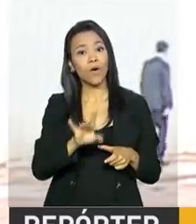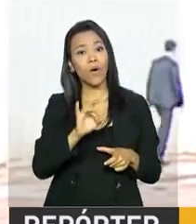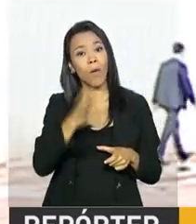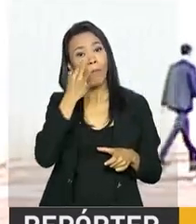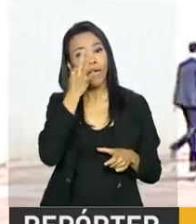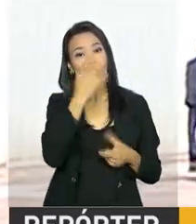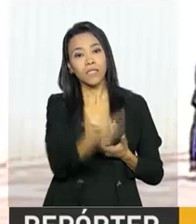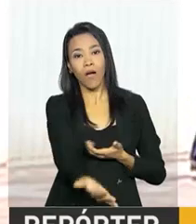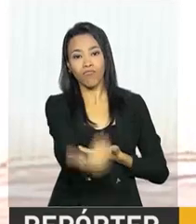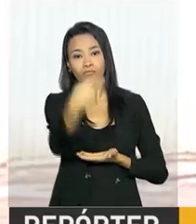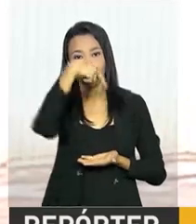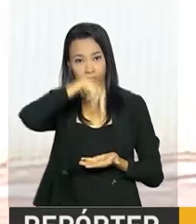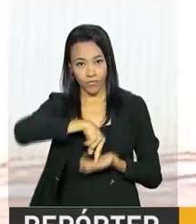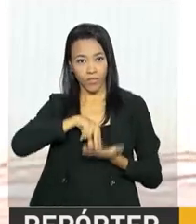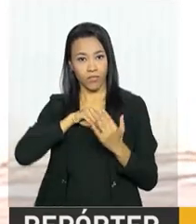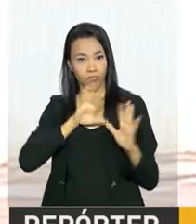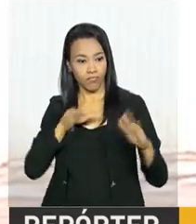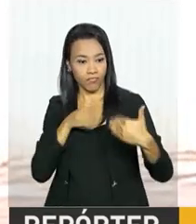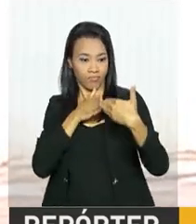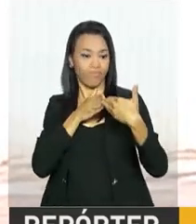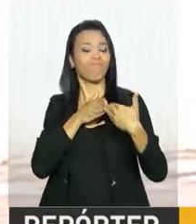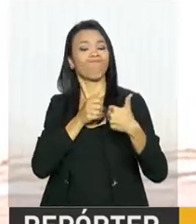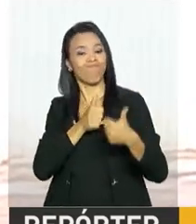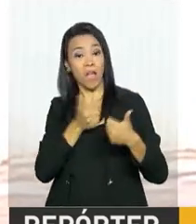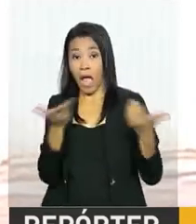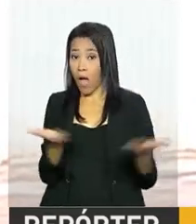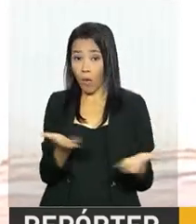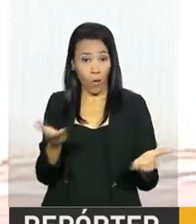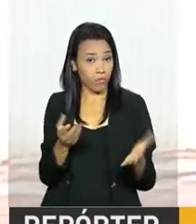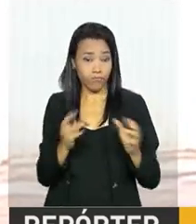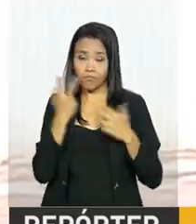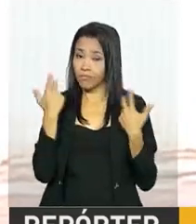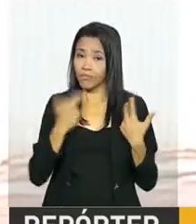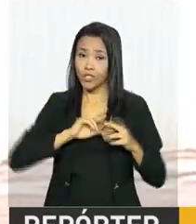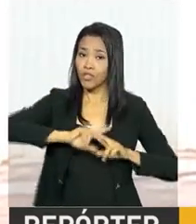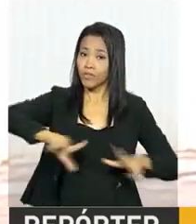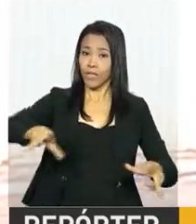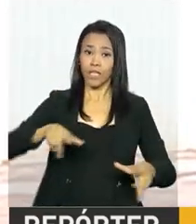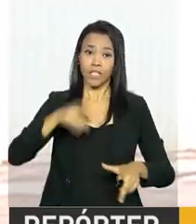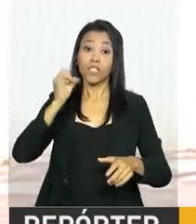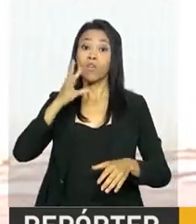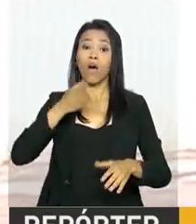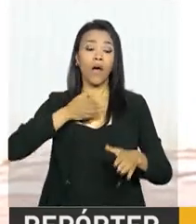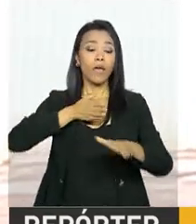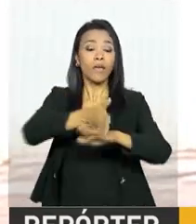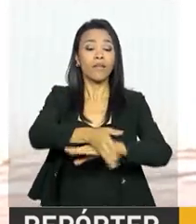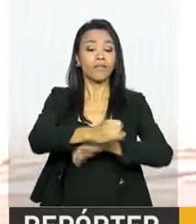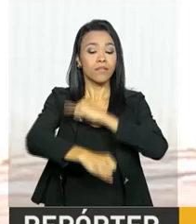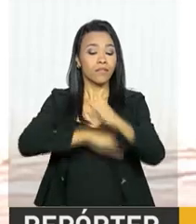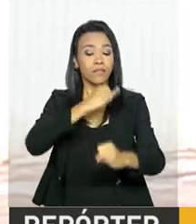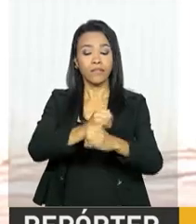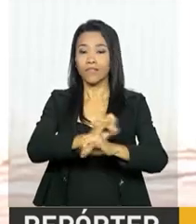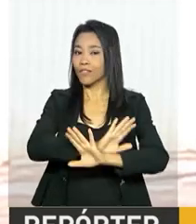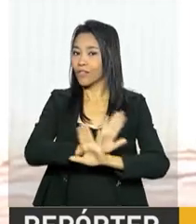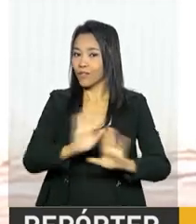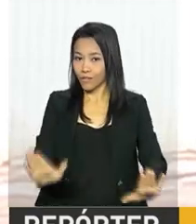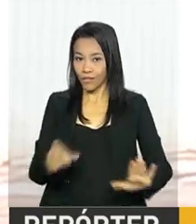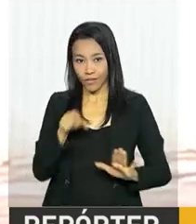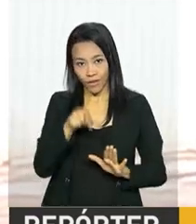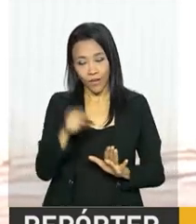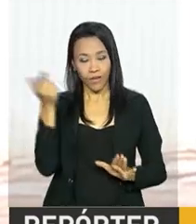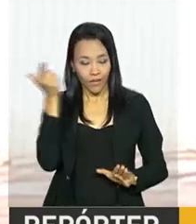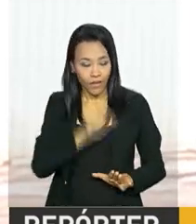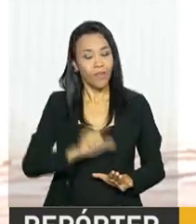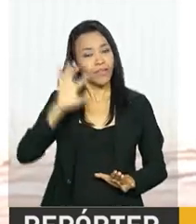presencial com o lançamento da plataforma as pessoas vão não vão mais precisar ir até a uma unidade